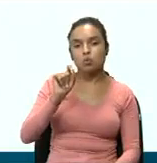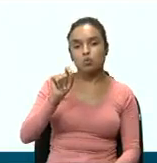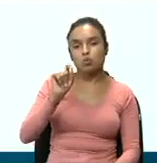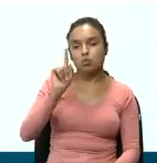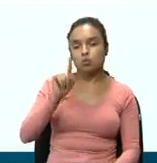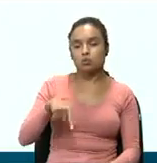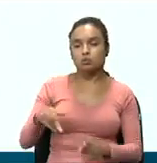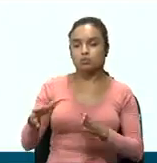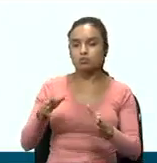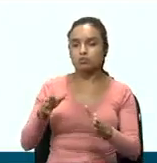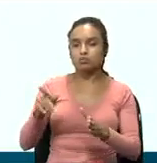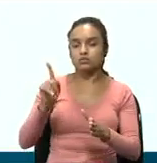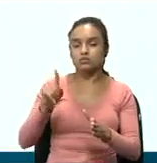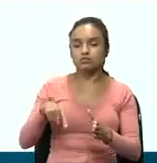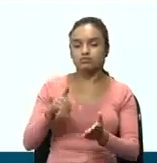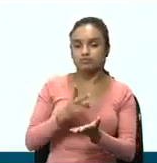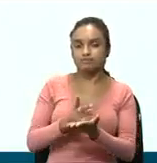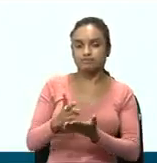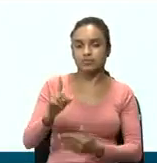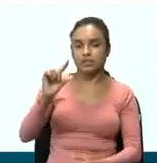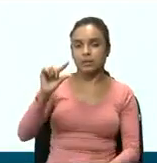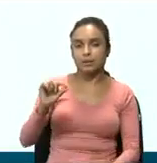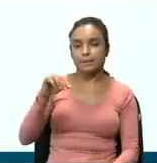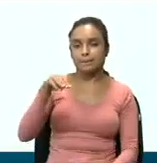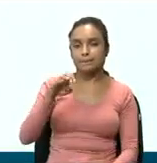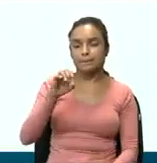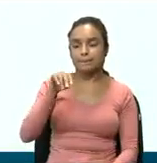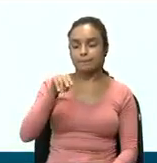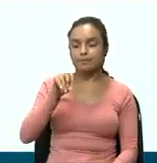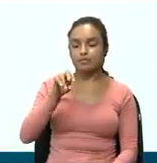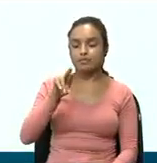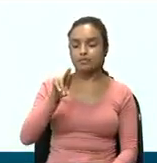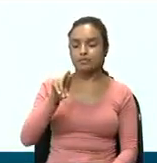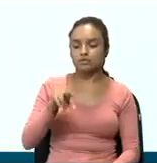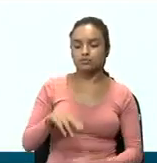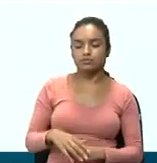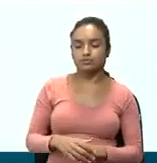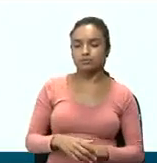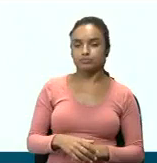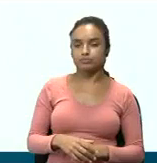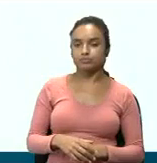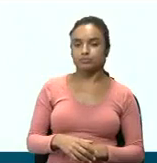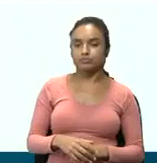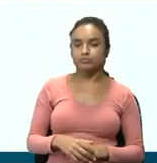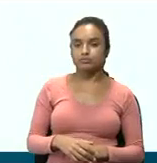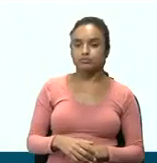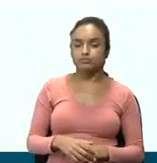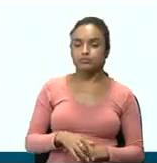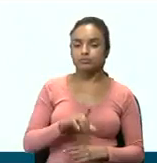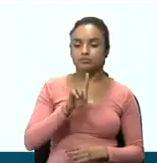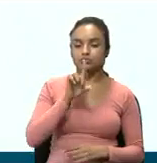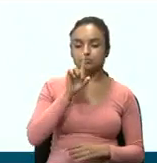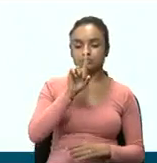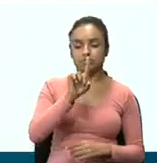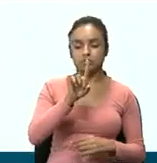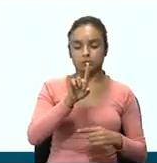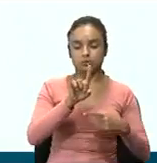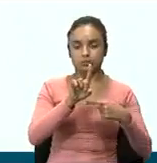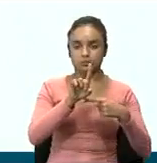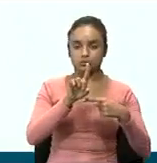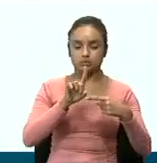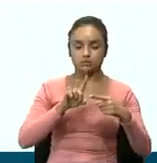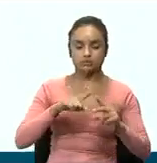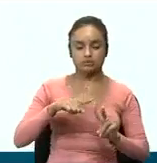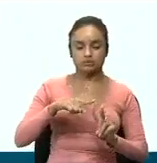sendo que ele é cada vez menor. Então, nós vamos pensar aqui no seguinte, nós vamos pensar que 1 sobre raiz de